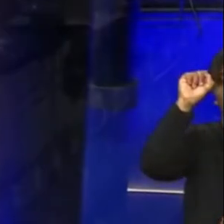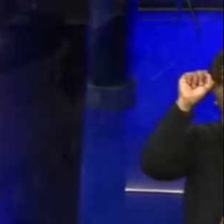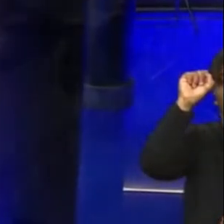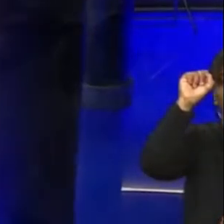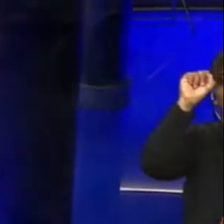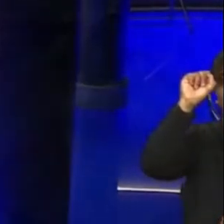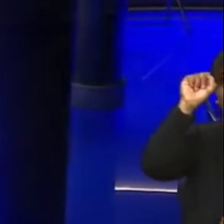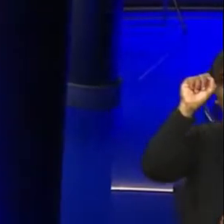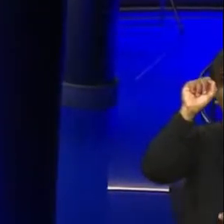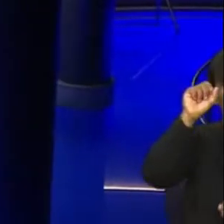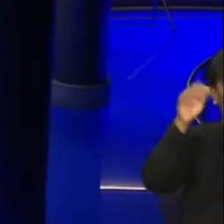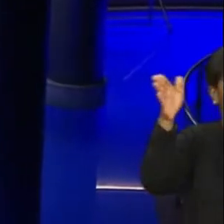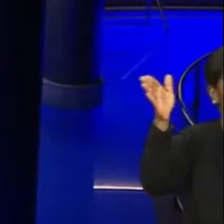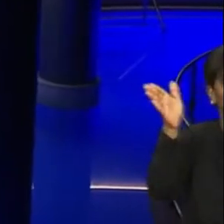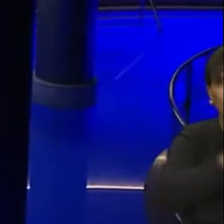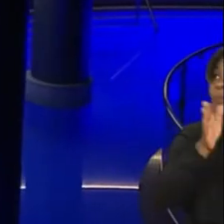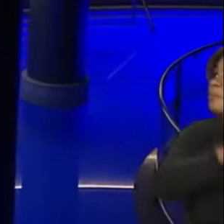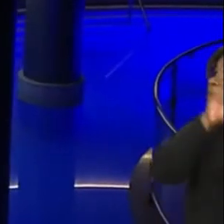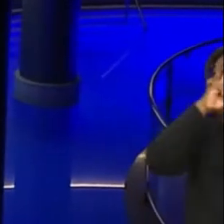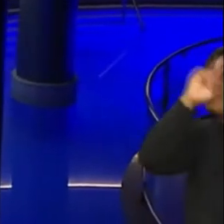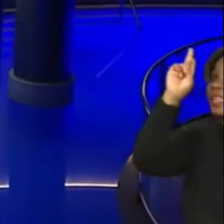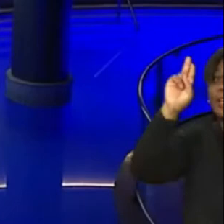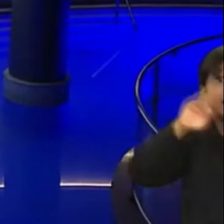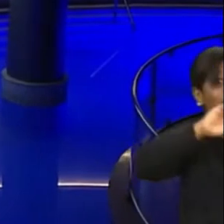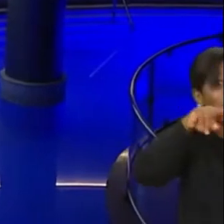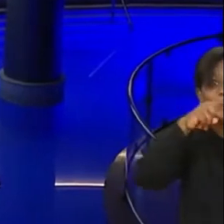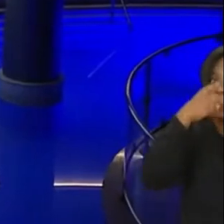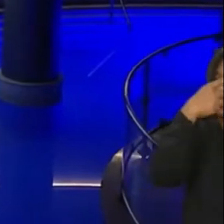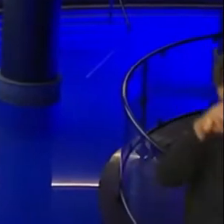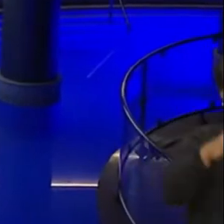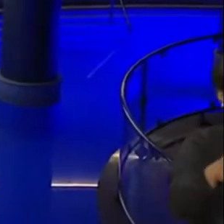para os propósitos dele, não os seus?